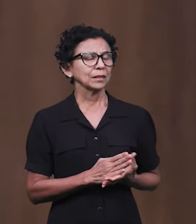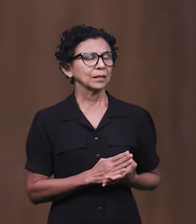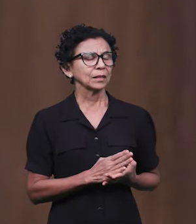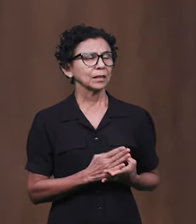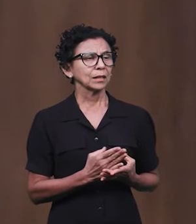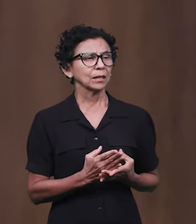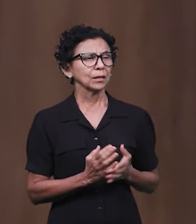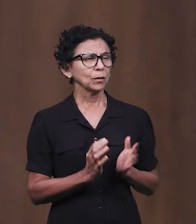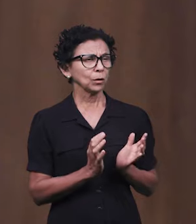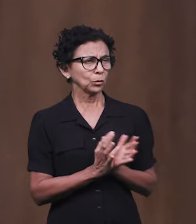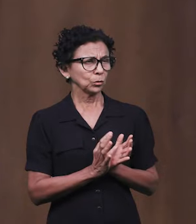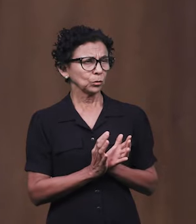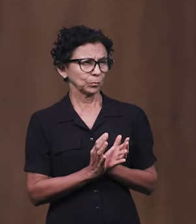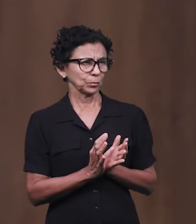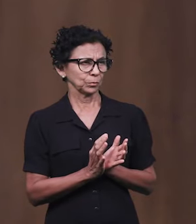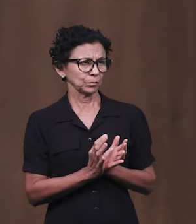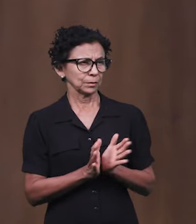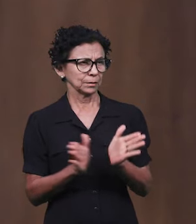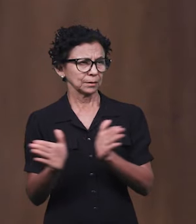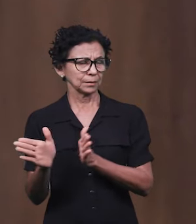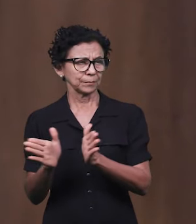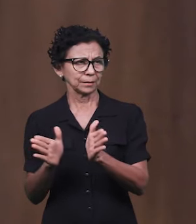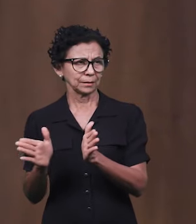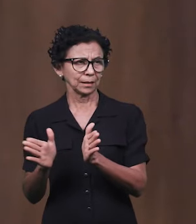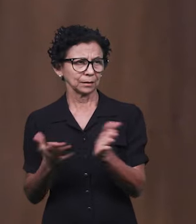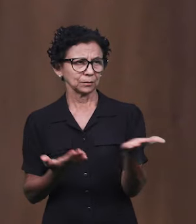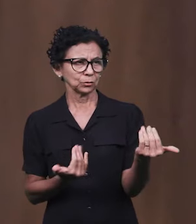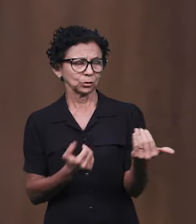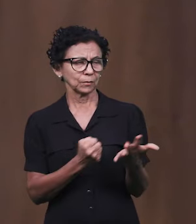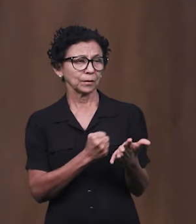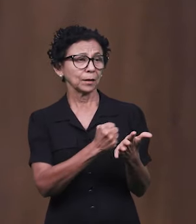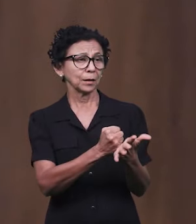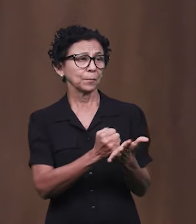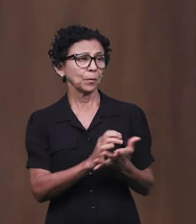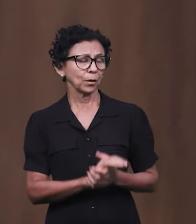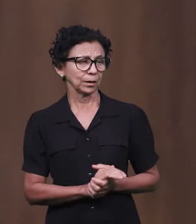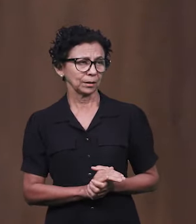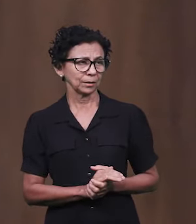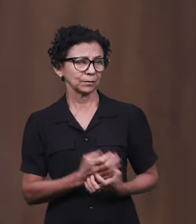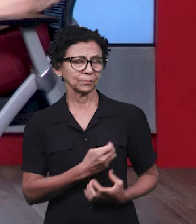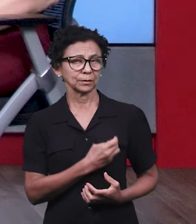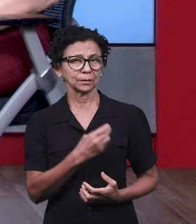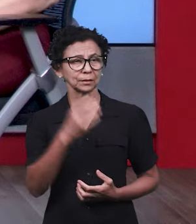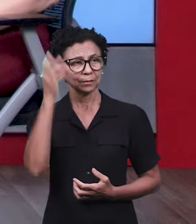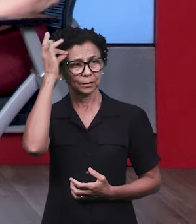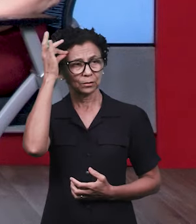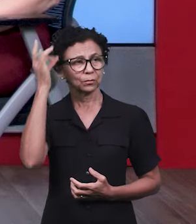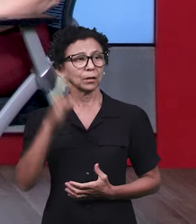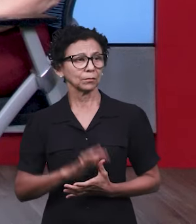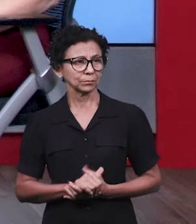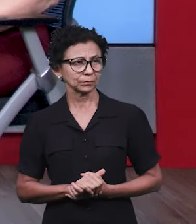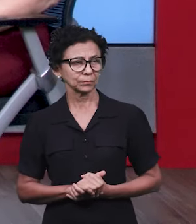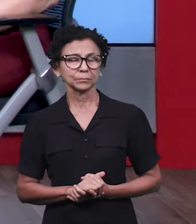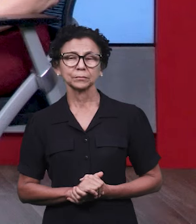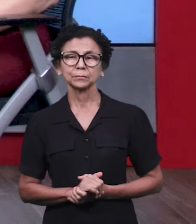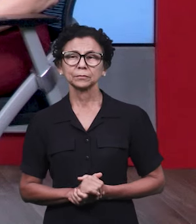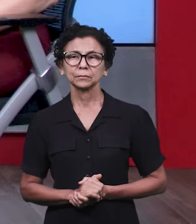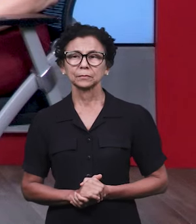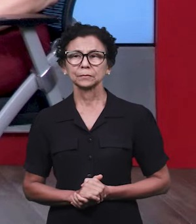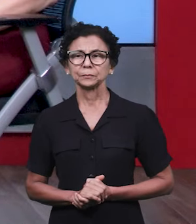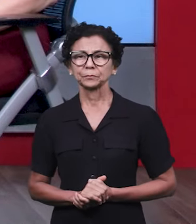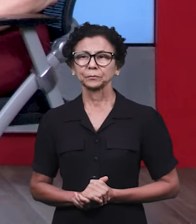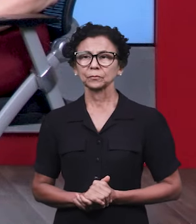da acessibilidade pode contribuir para a vida espiritual dos nossos jovens, doutora? O grupo está iniciando,